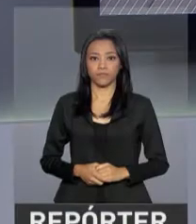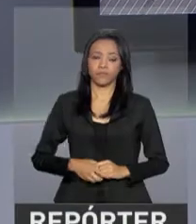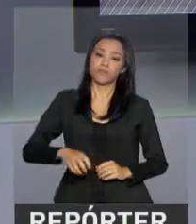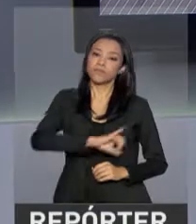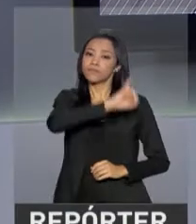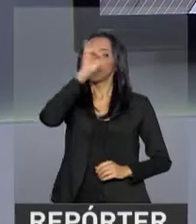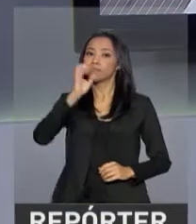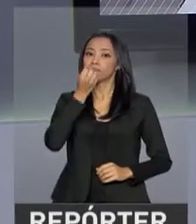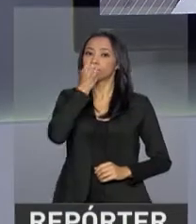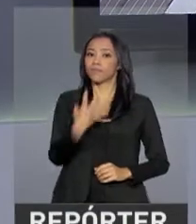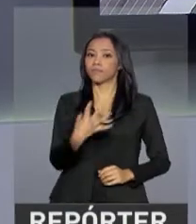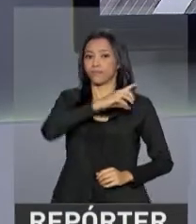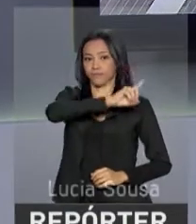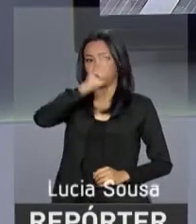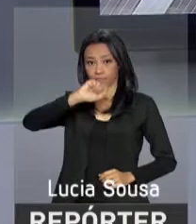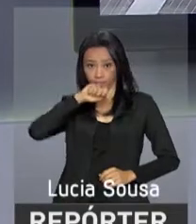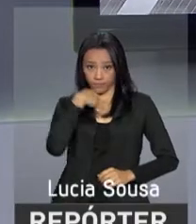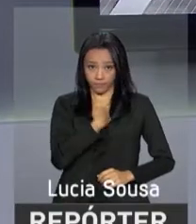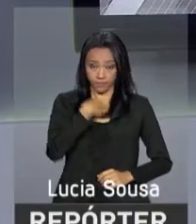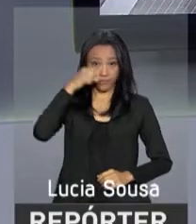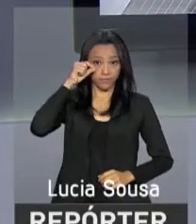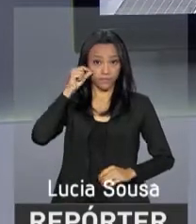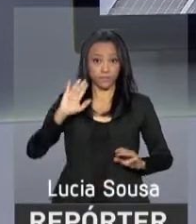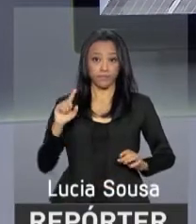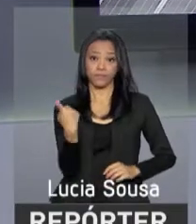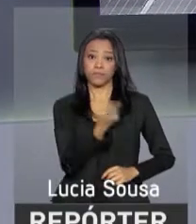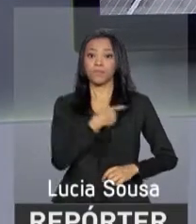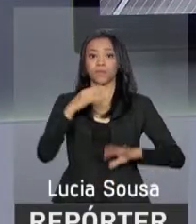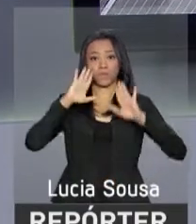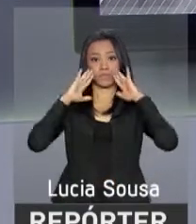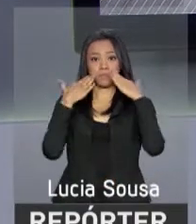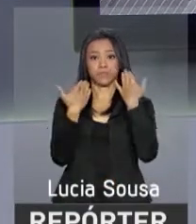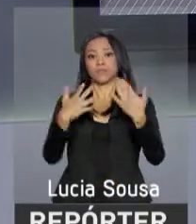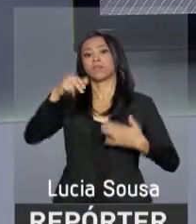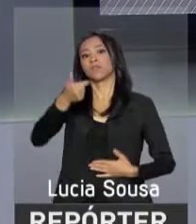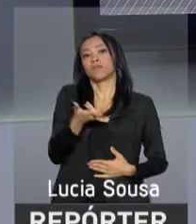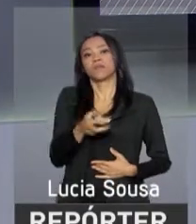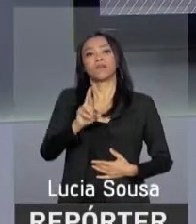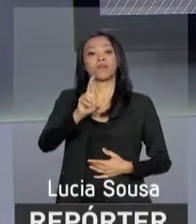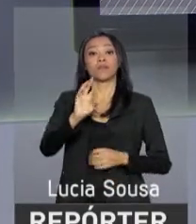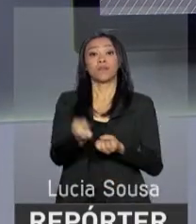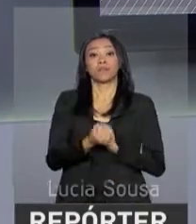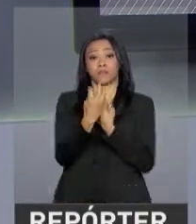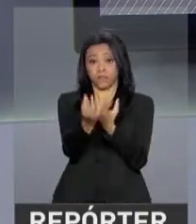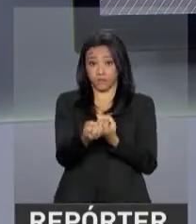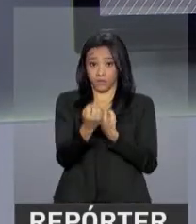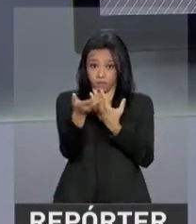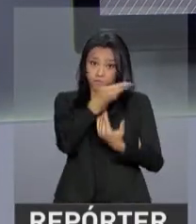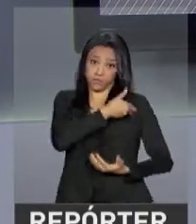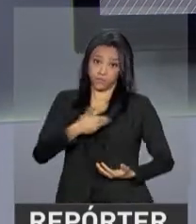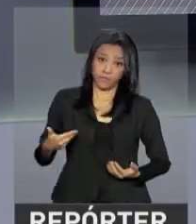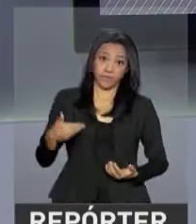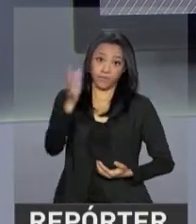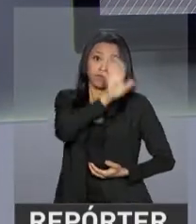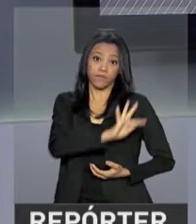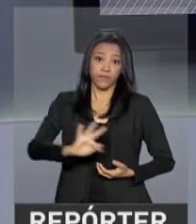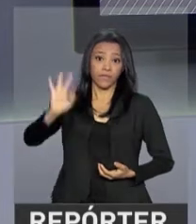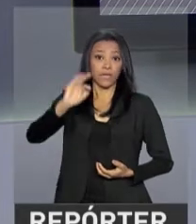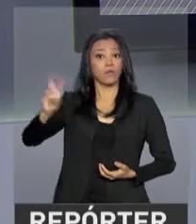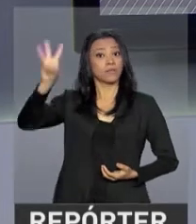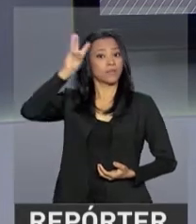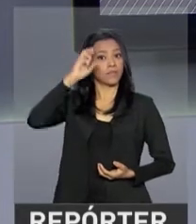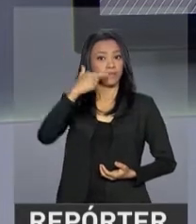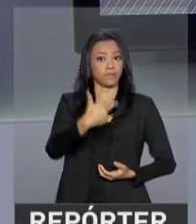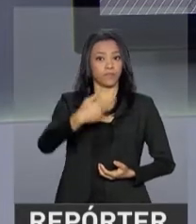Olá, bom dia. Eu sou Thaisa Dias e estamos no ar com o repórter NBR e as notícias do governo federal desta terça-feira, 24